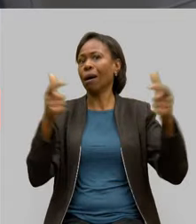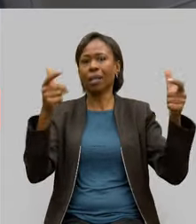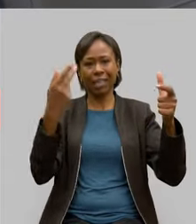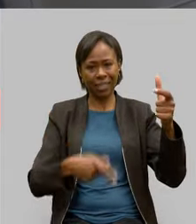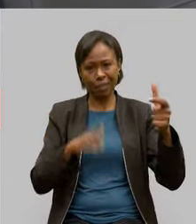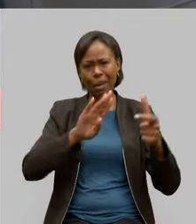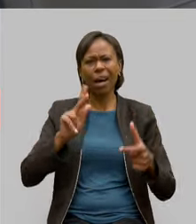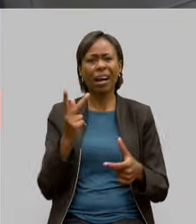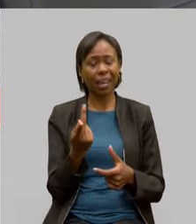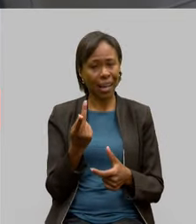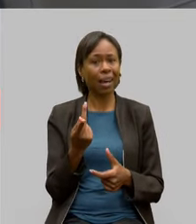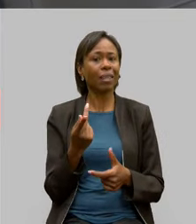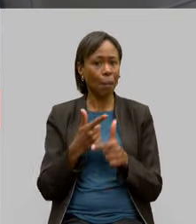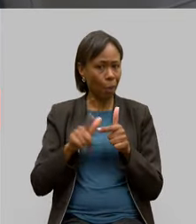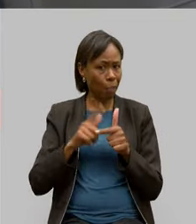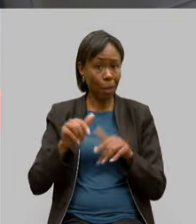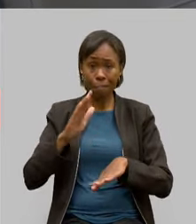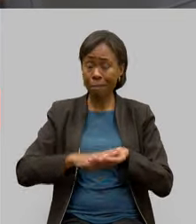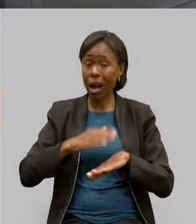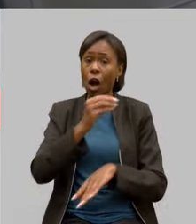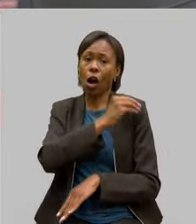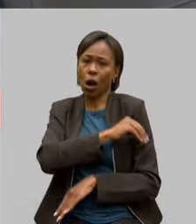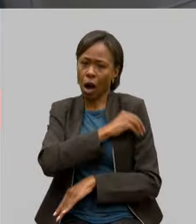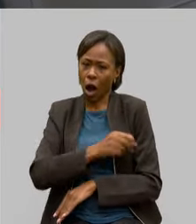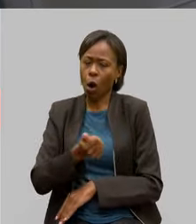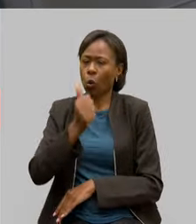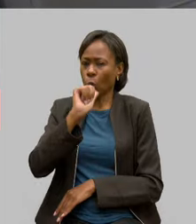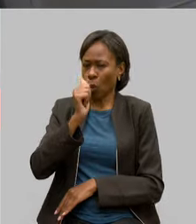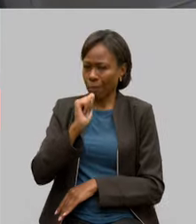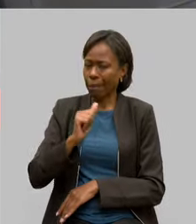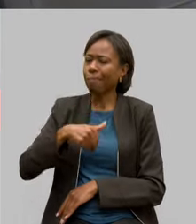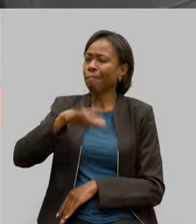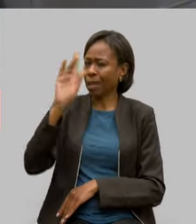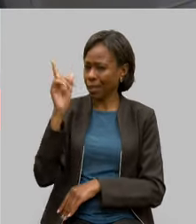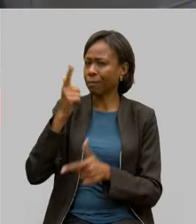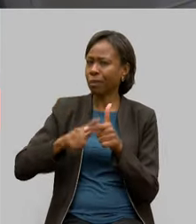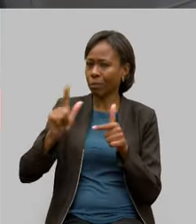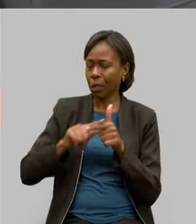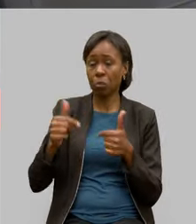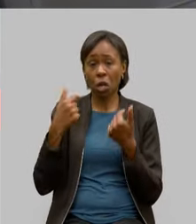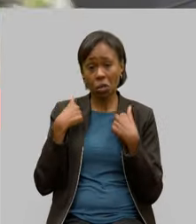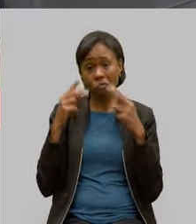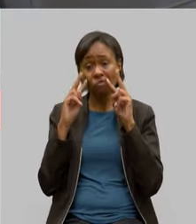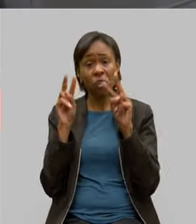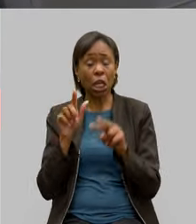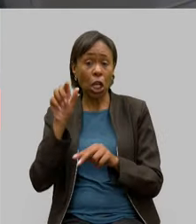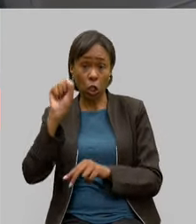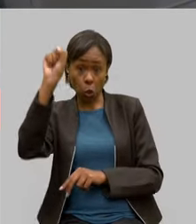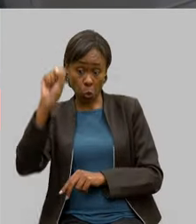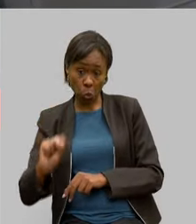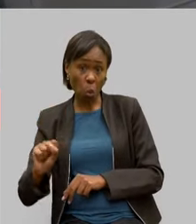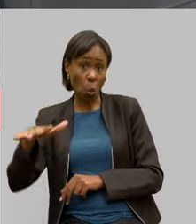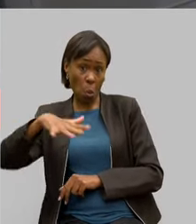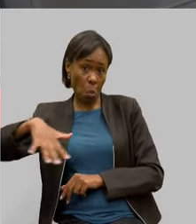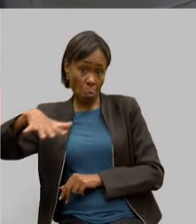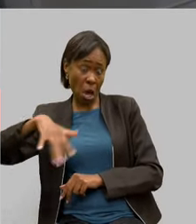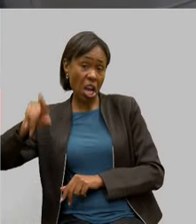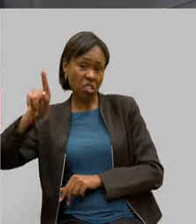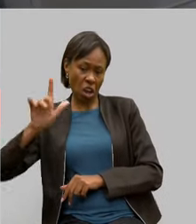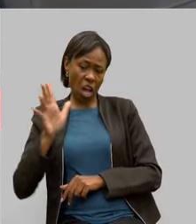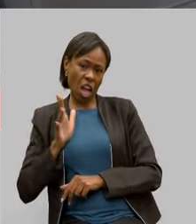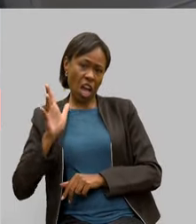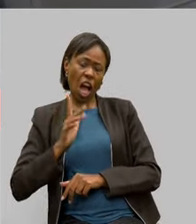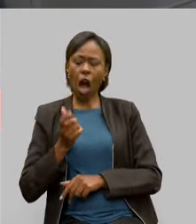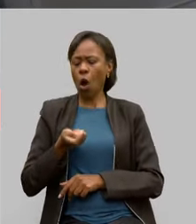muito maior é o uso do álcool Mas o que eu vejo sempre é a mesma coisa Zona Sul a galerinha consumindo a maconha na rua